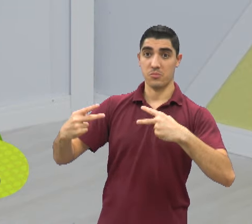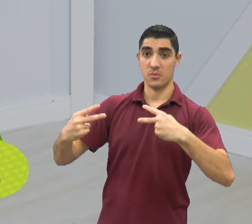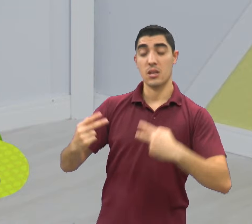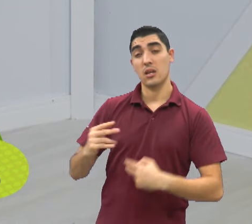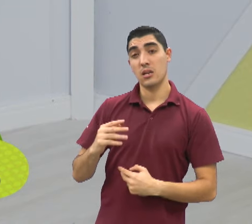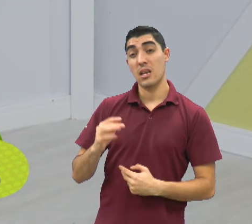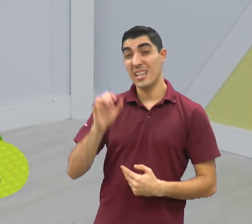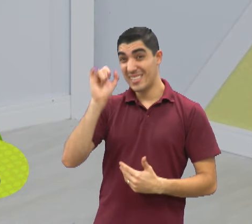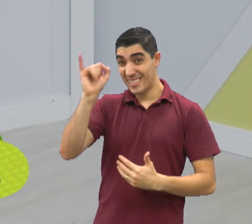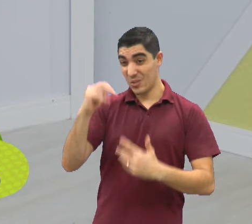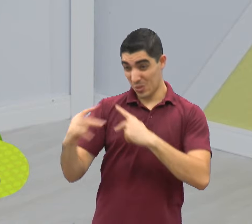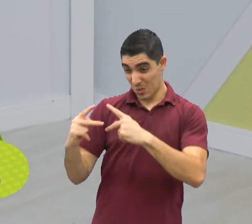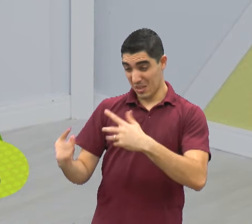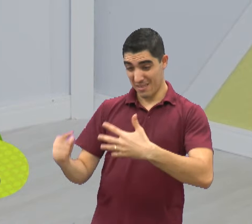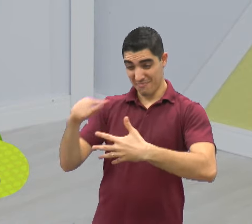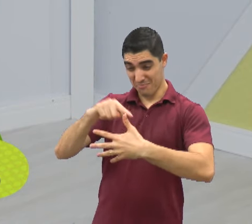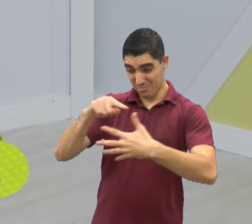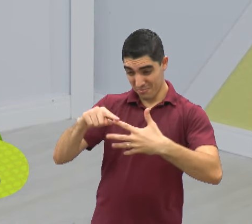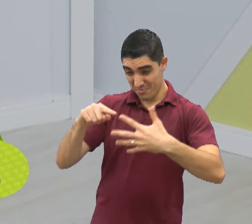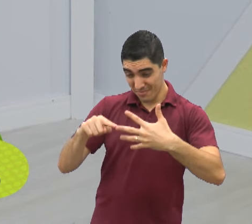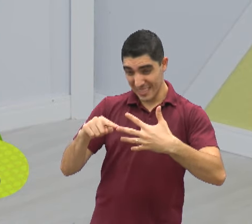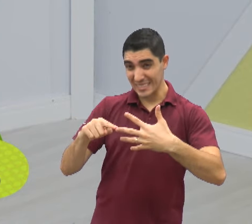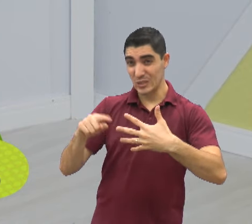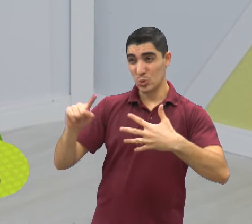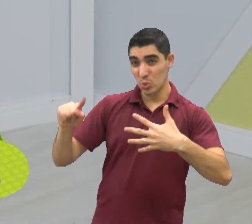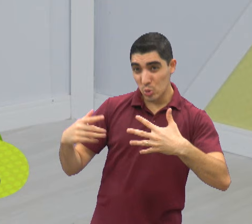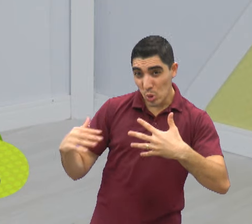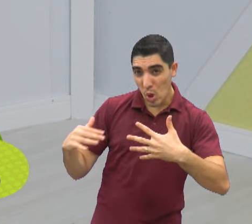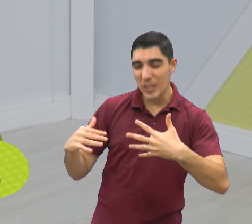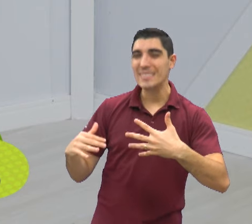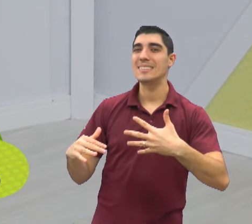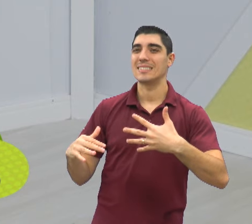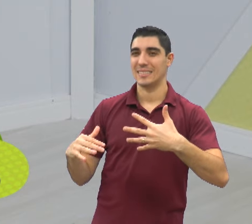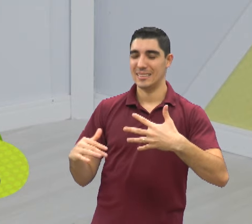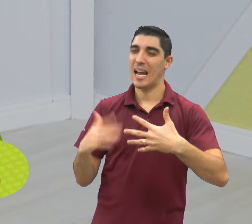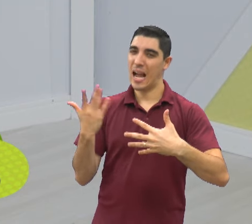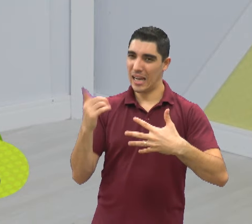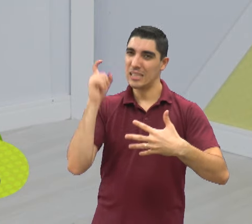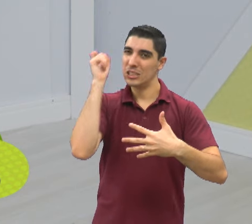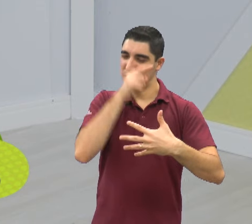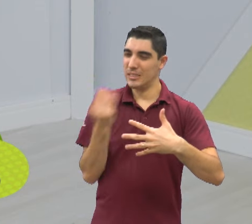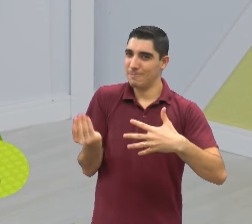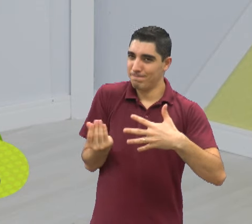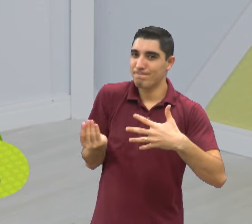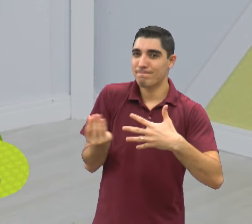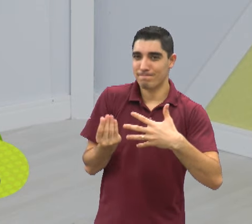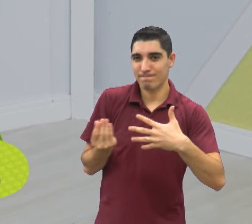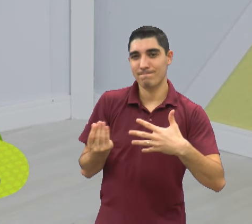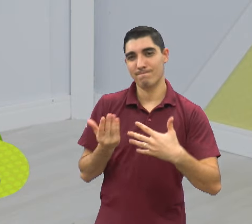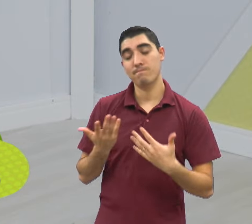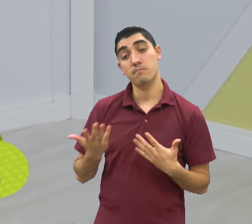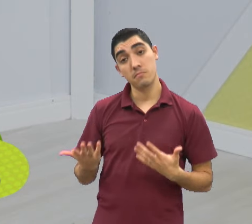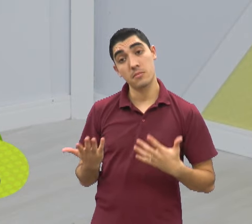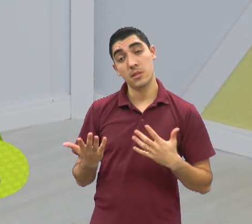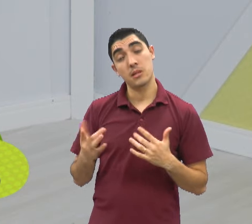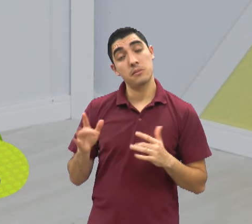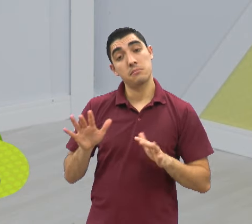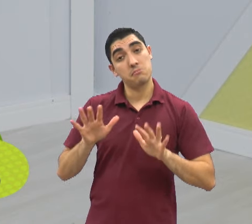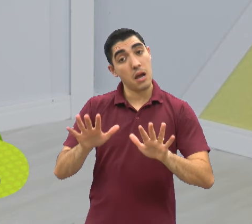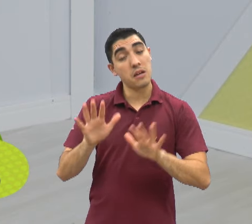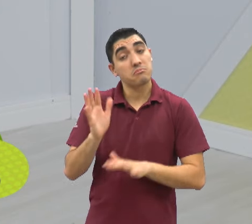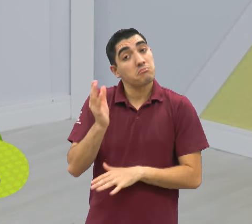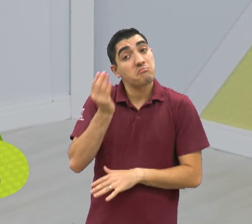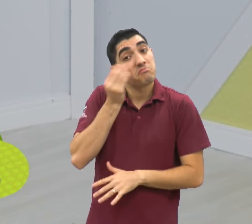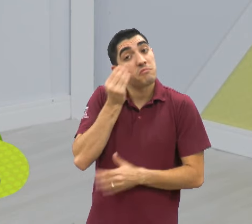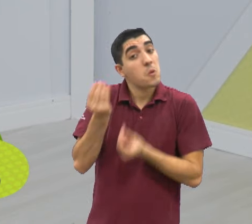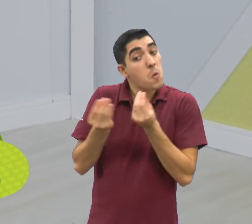dessas 3 equipes, e isso é muito provável de acontecer, realmente a situação fica mais complicada, mas aí a gente vai ver